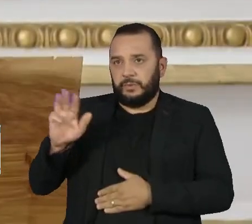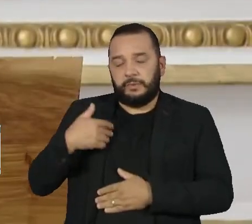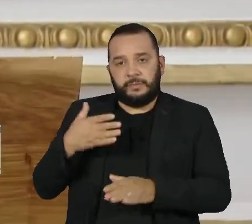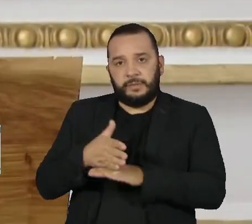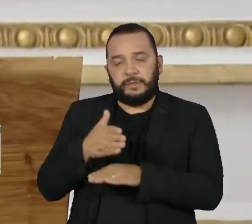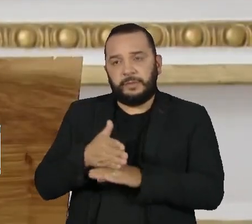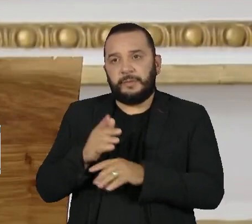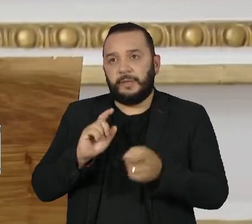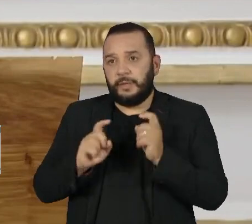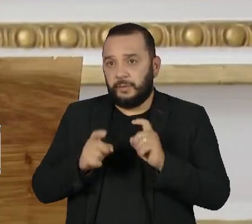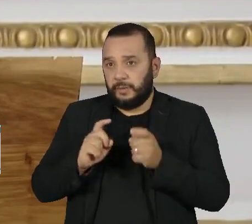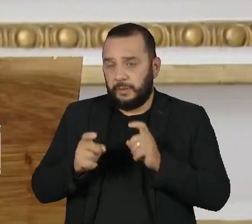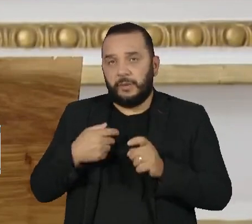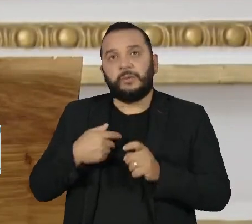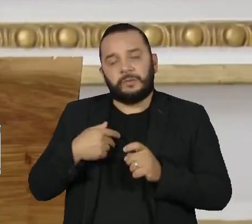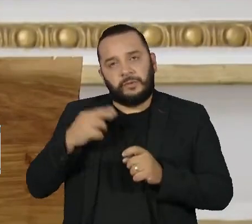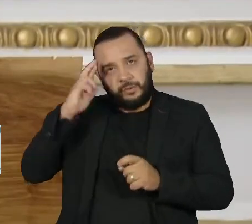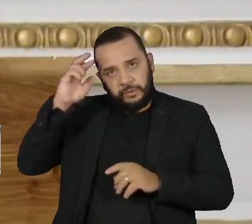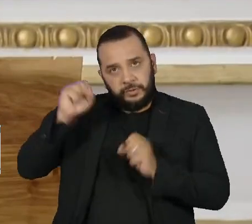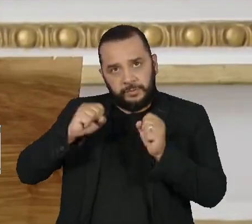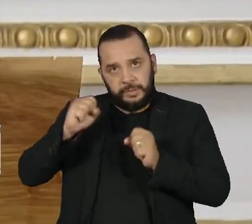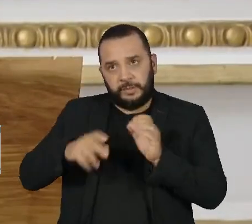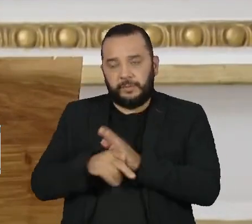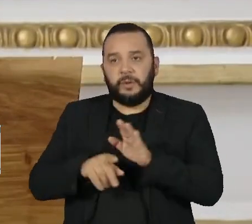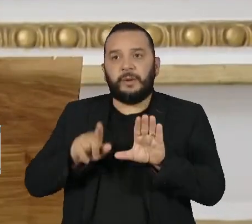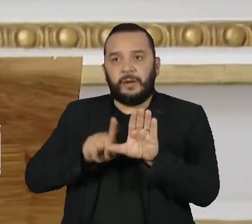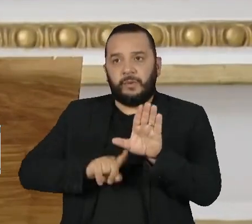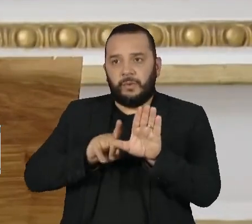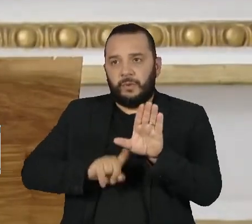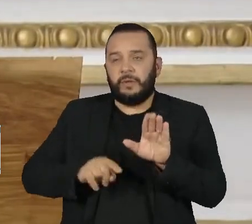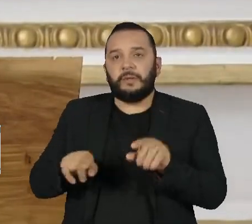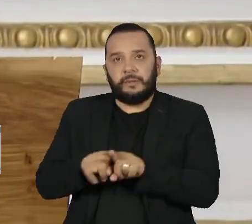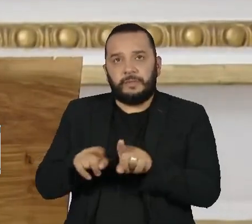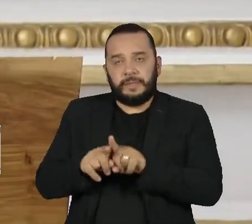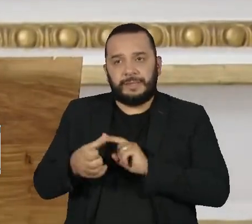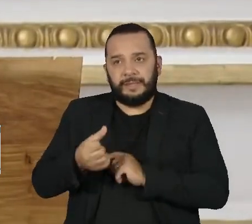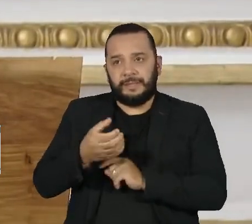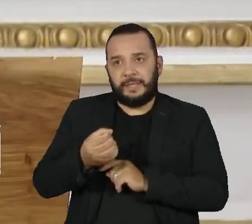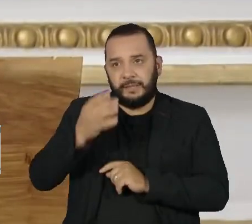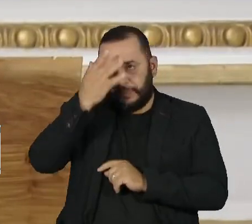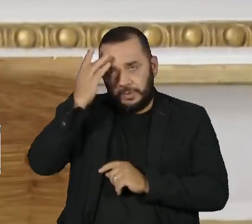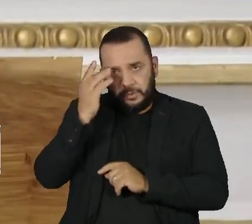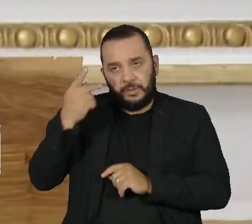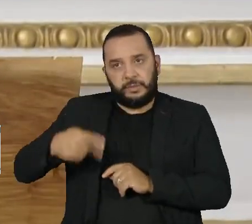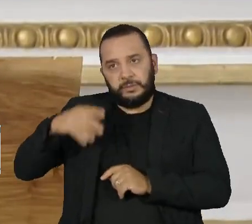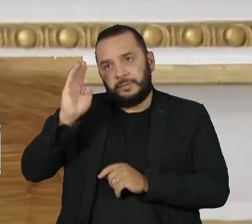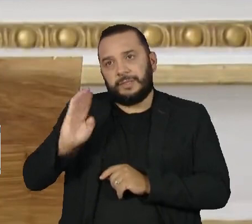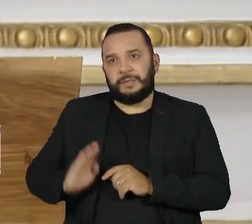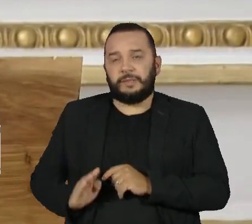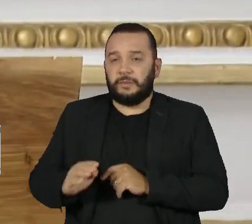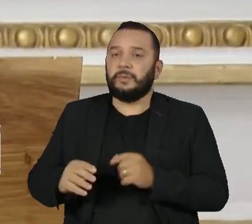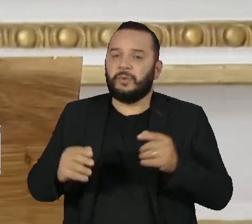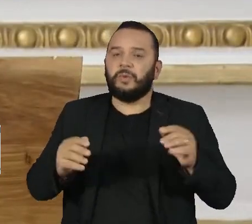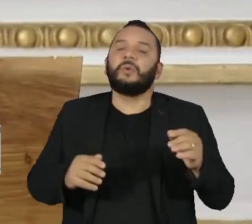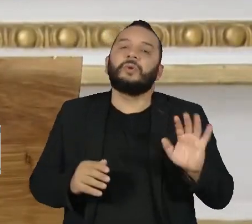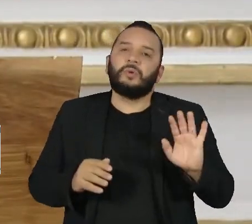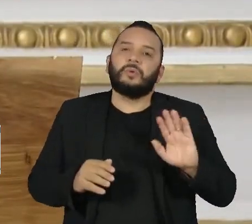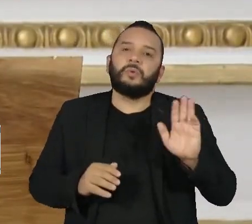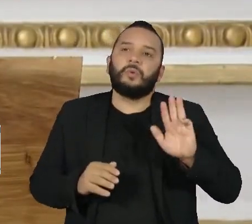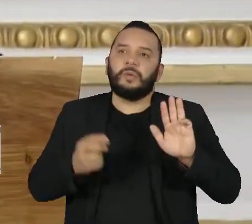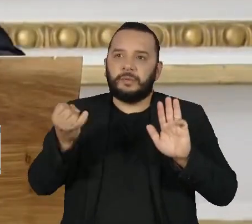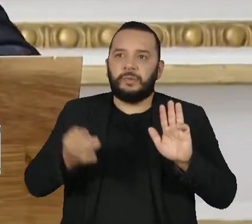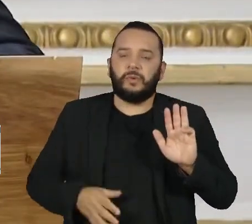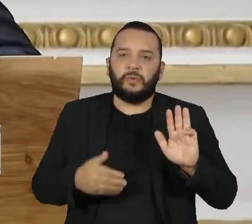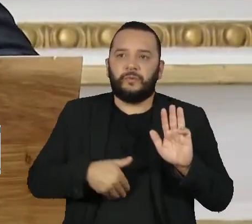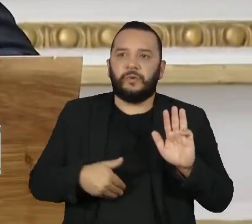conferência com empresários angolanos e cerca de 60 brasileiros. Lula falou da fome no Brasil e no mundo. E